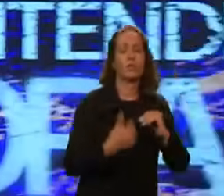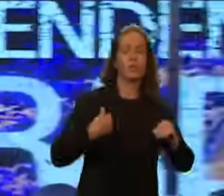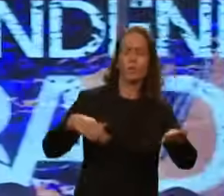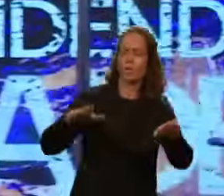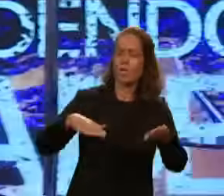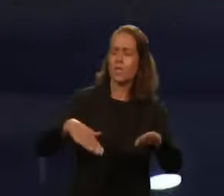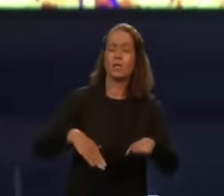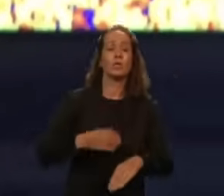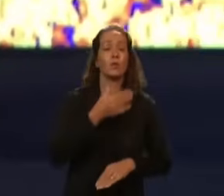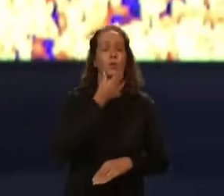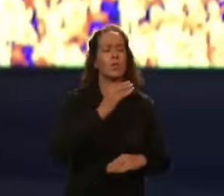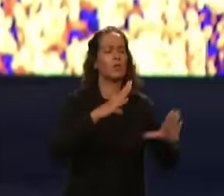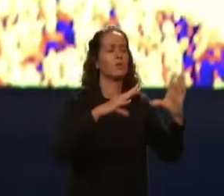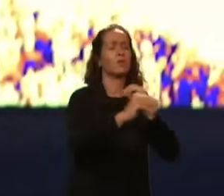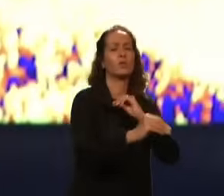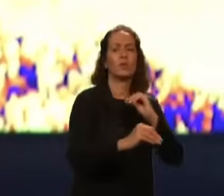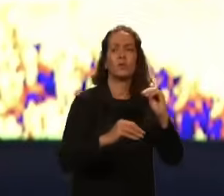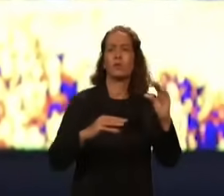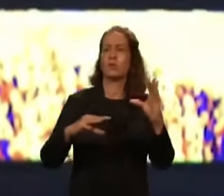O menino me vinha e corria.